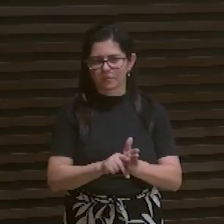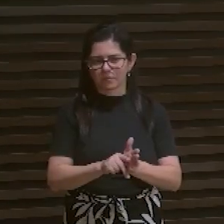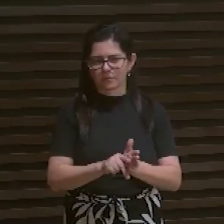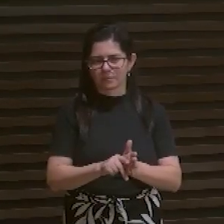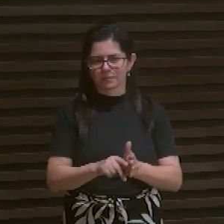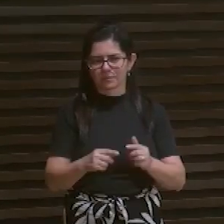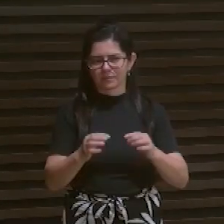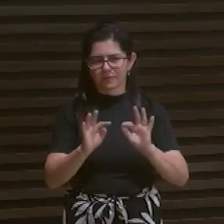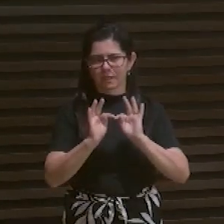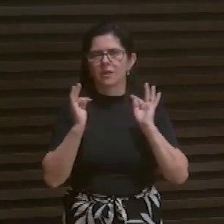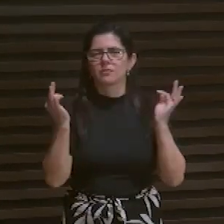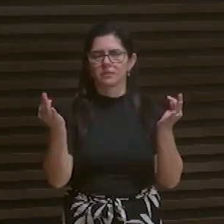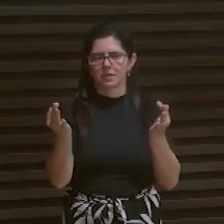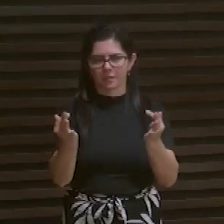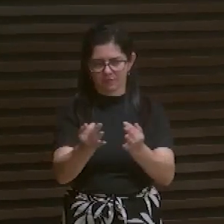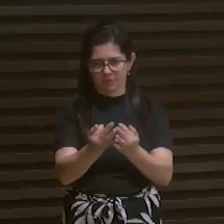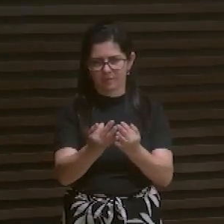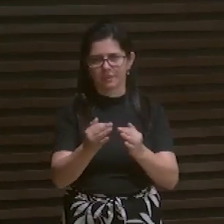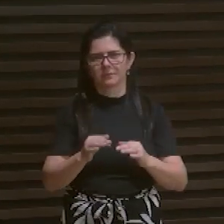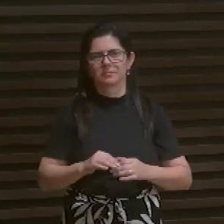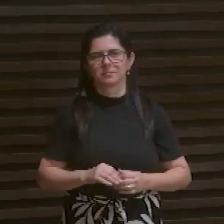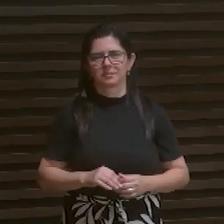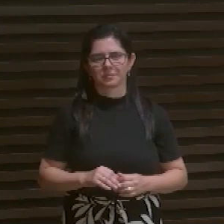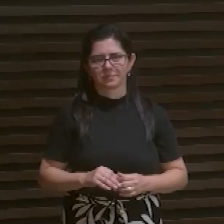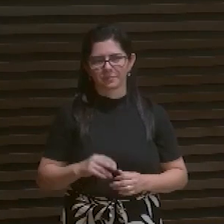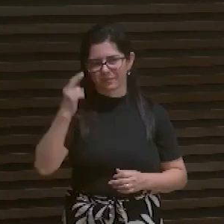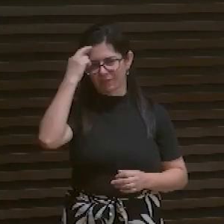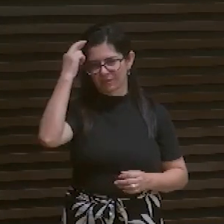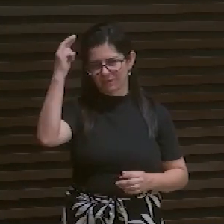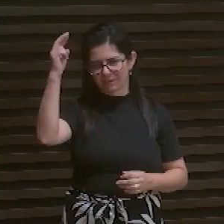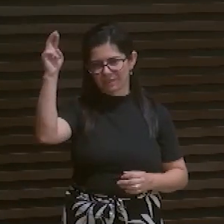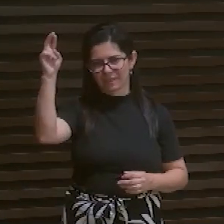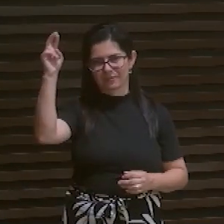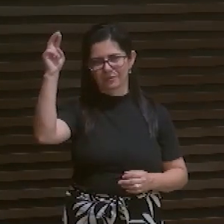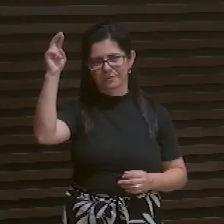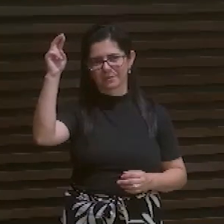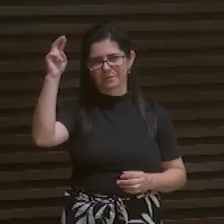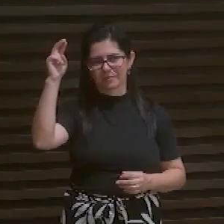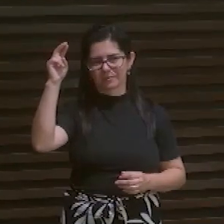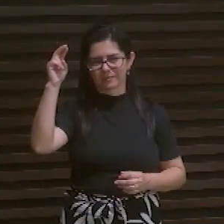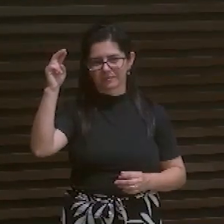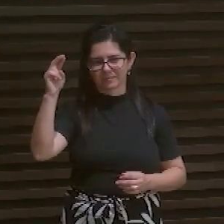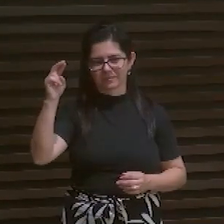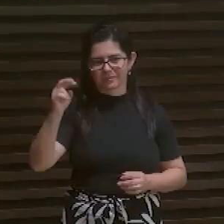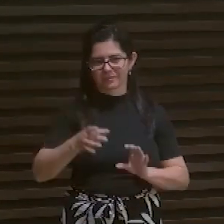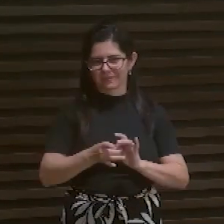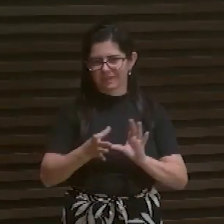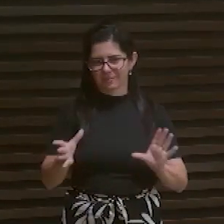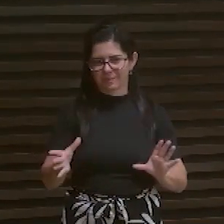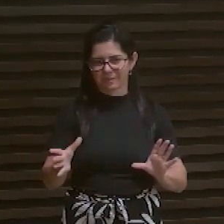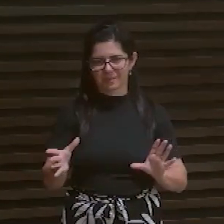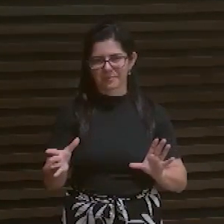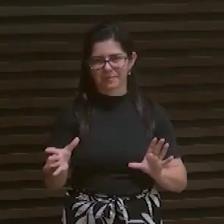coatitas poderiam tocar na arca. Se somente os coatitas poderiam tocar na arca, e ele tocou, ele morreu. Ou